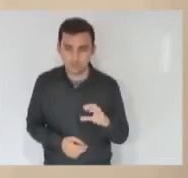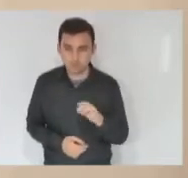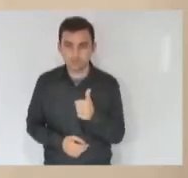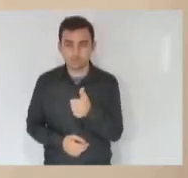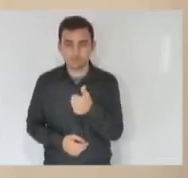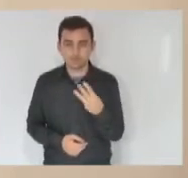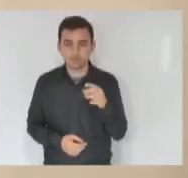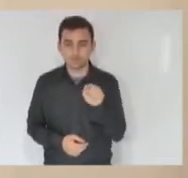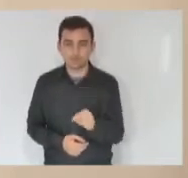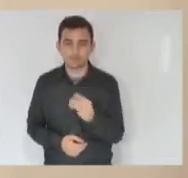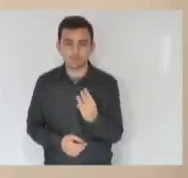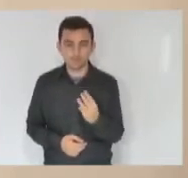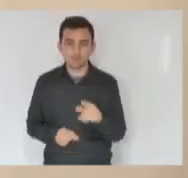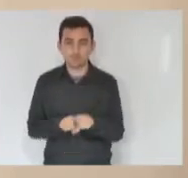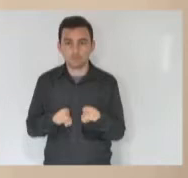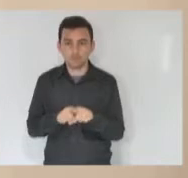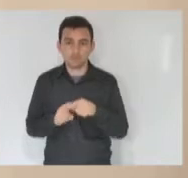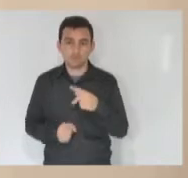13.3/2019 e o PLC